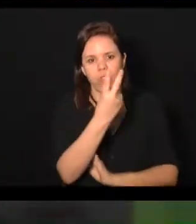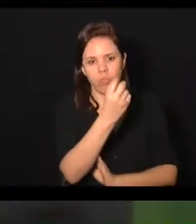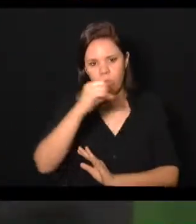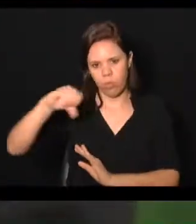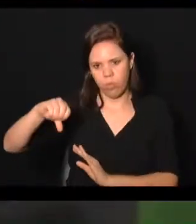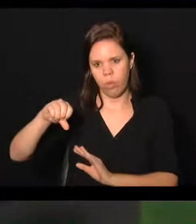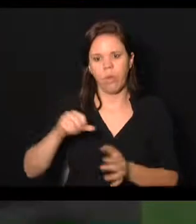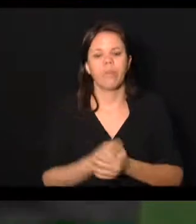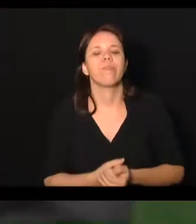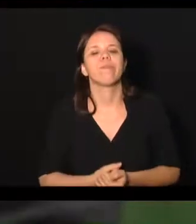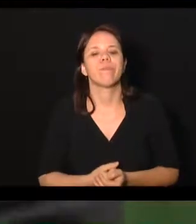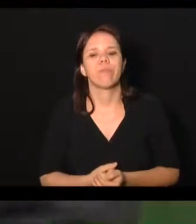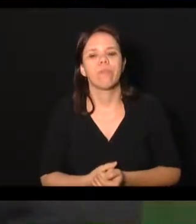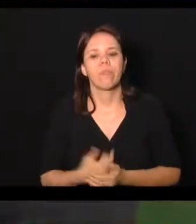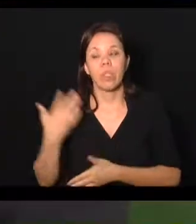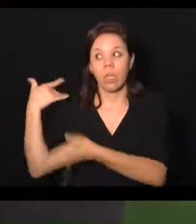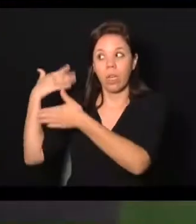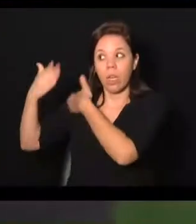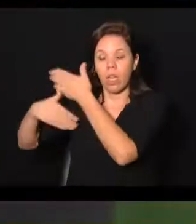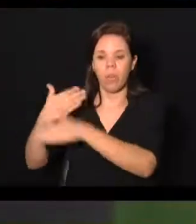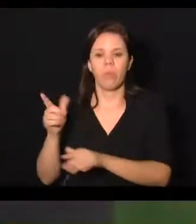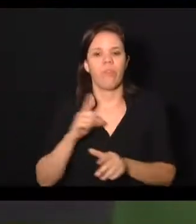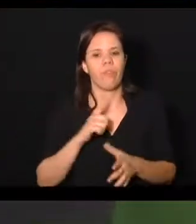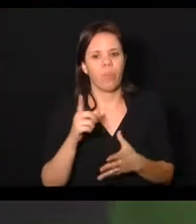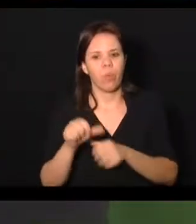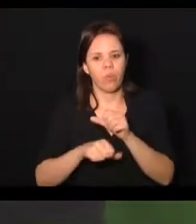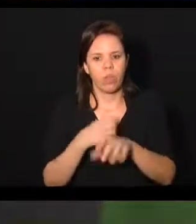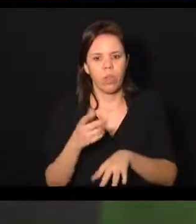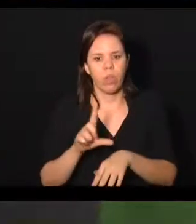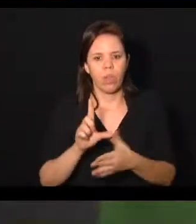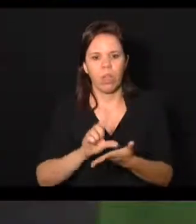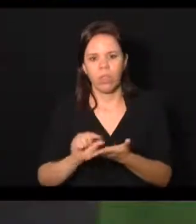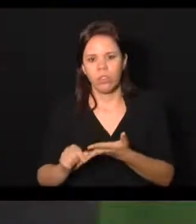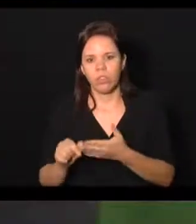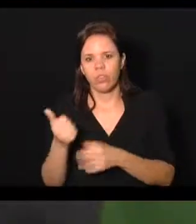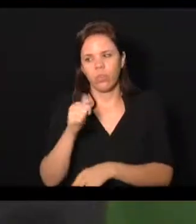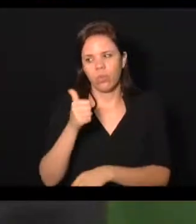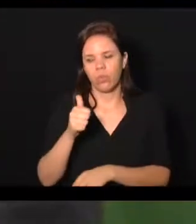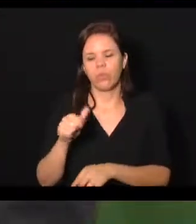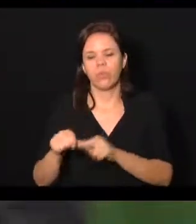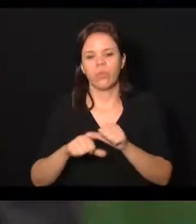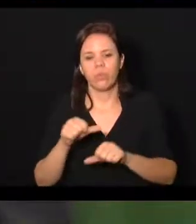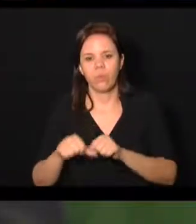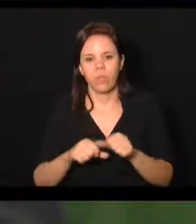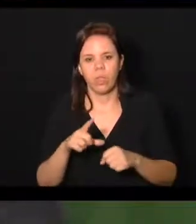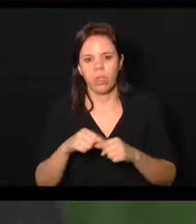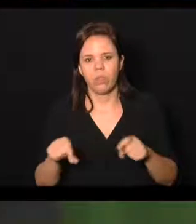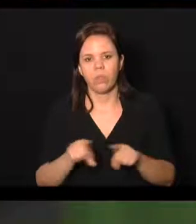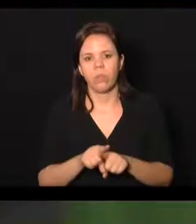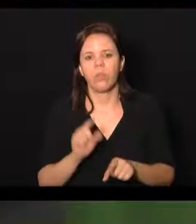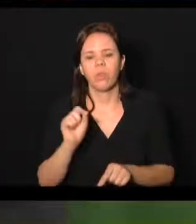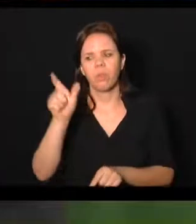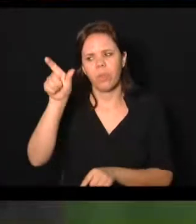2009. À época, ela foi contemplada no artigo 11, onde aquele que alienava